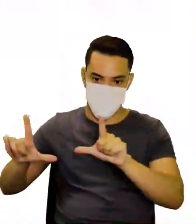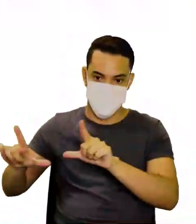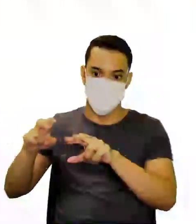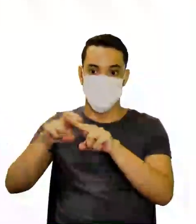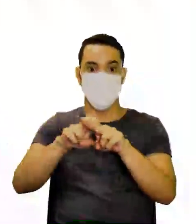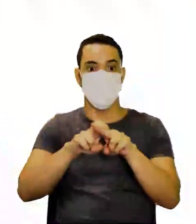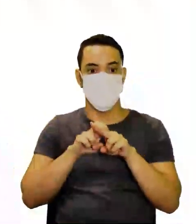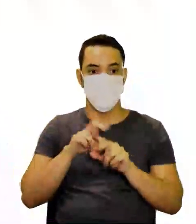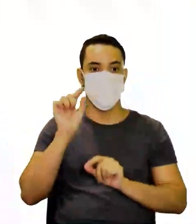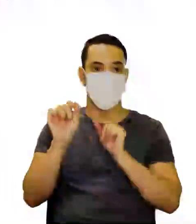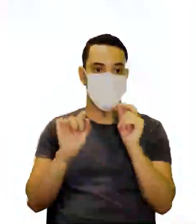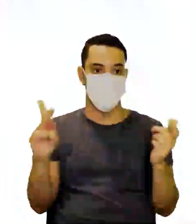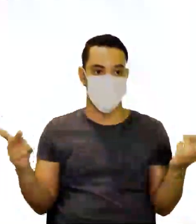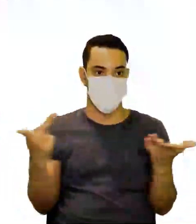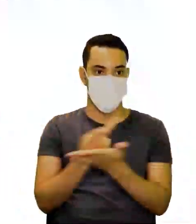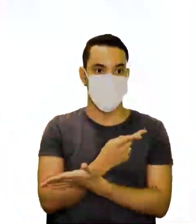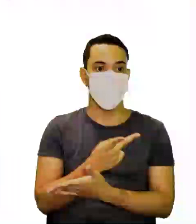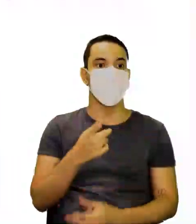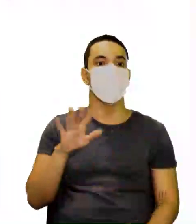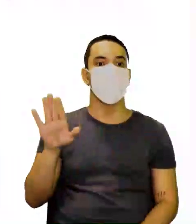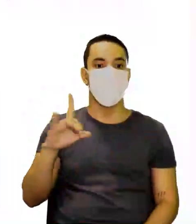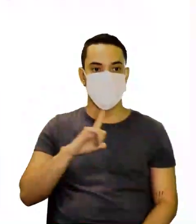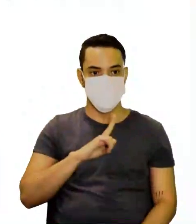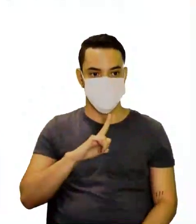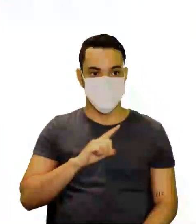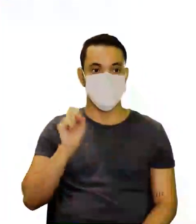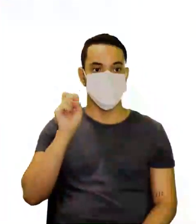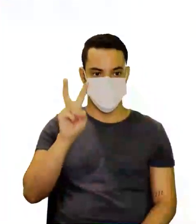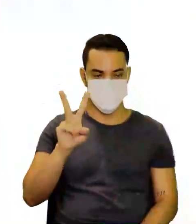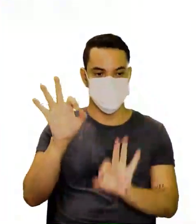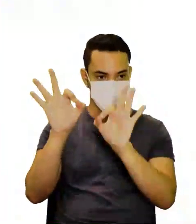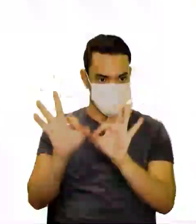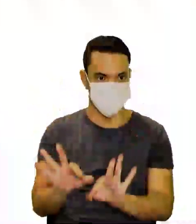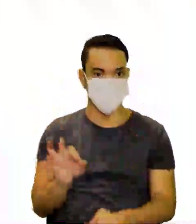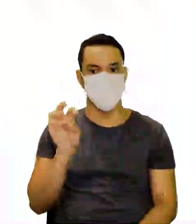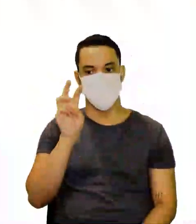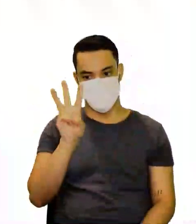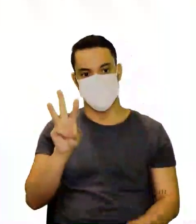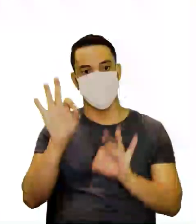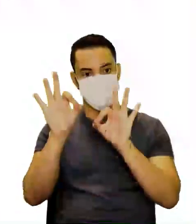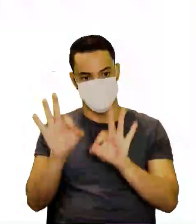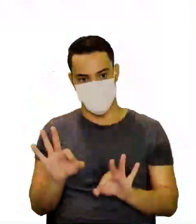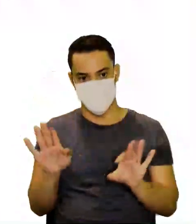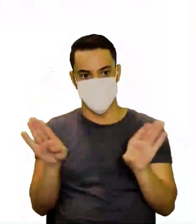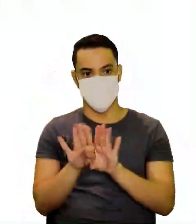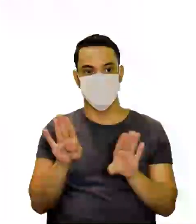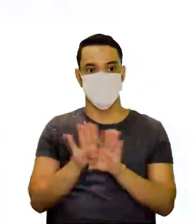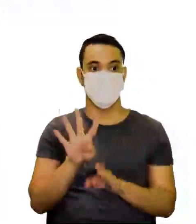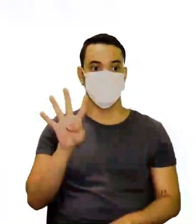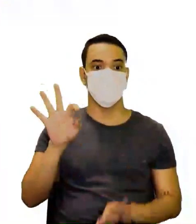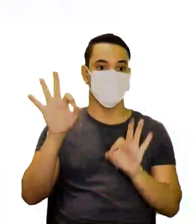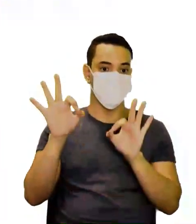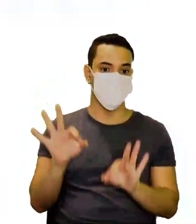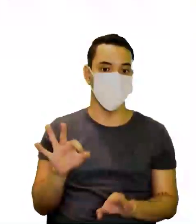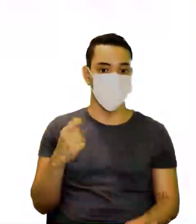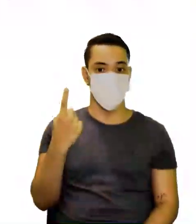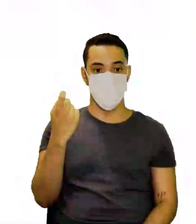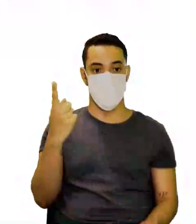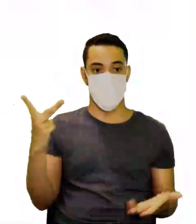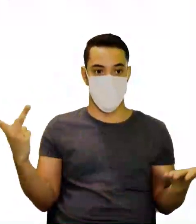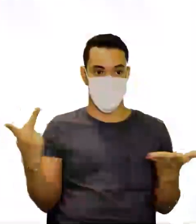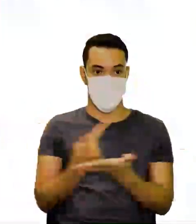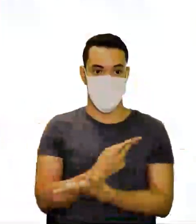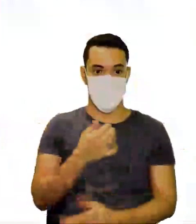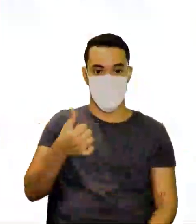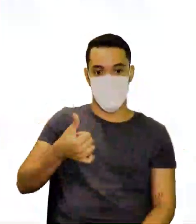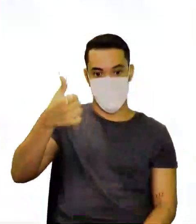ó, essa aqui está correta, essa aqui está correta e essa aqui está correta. A única que está